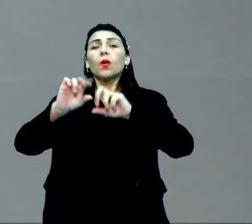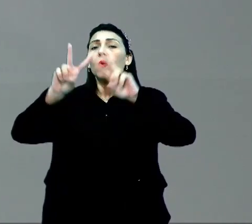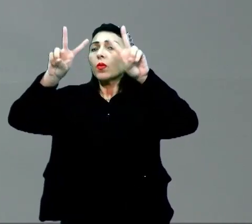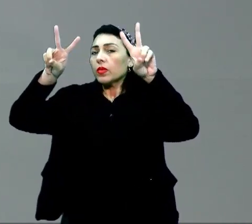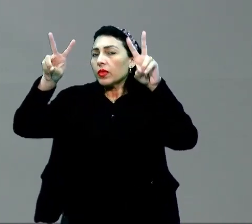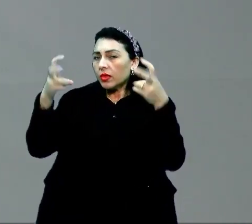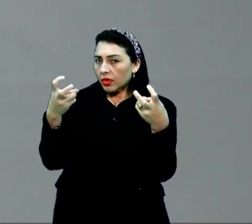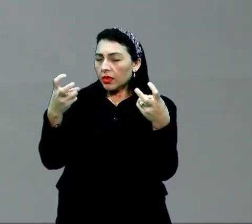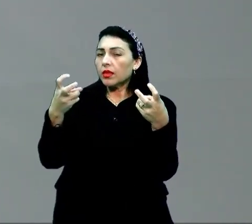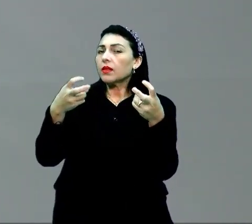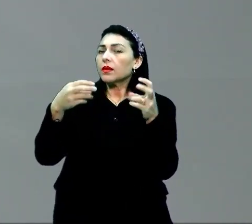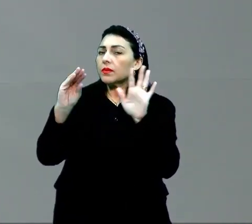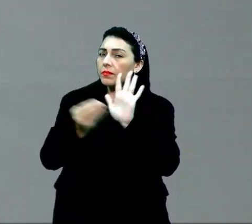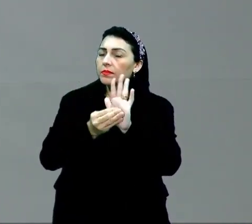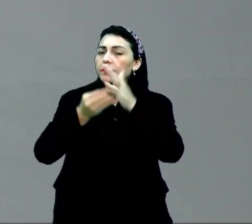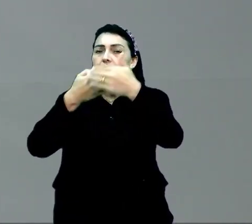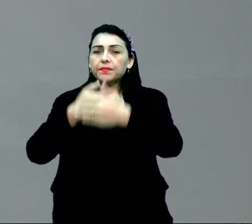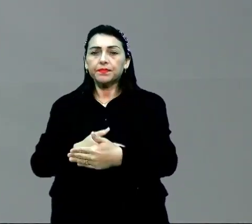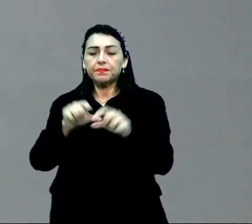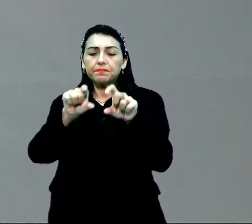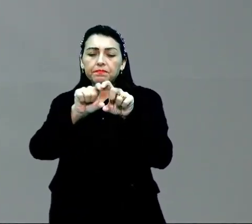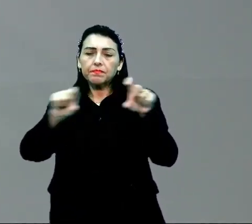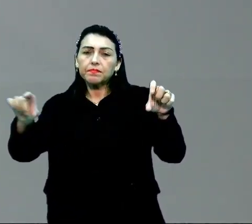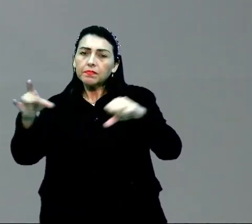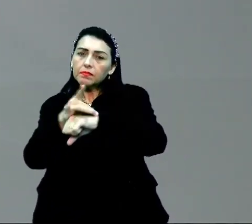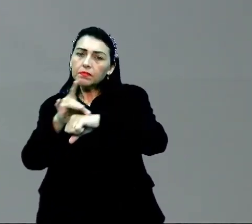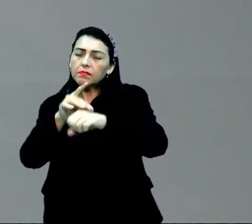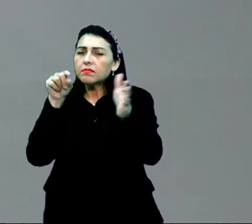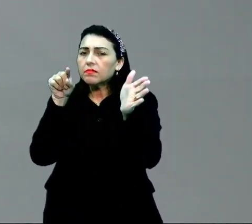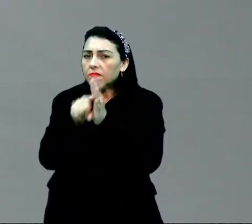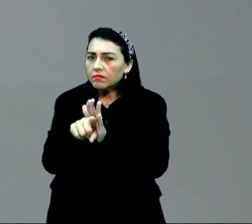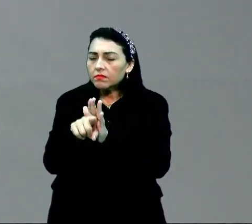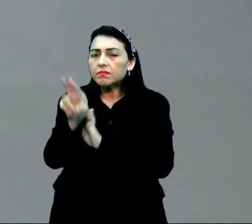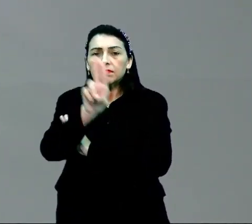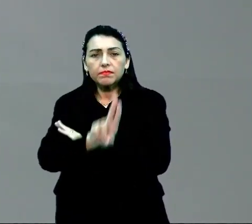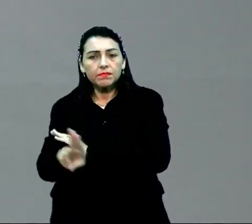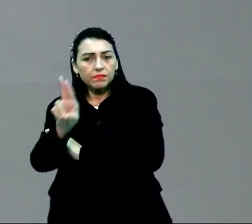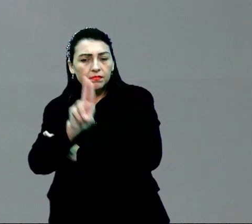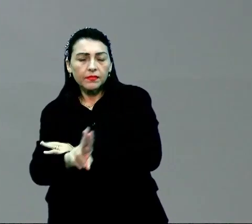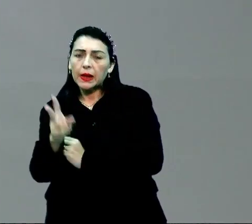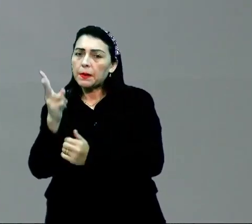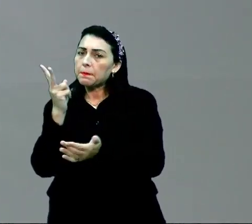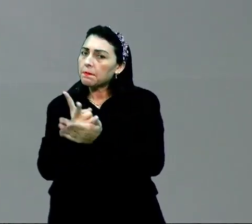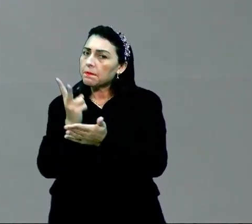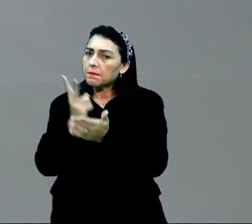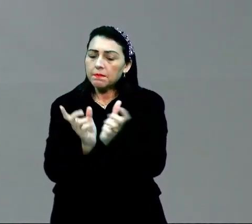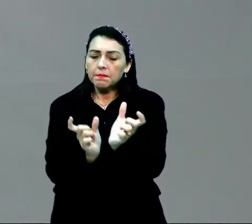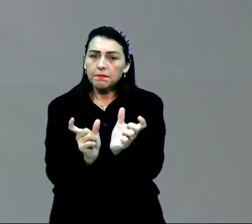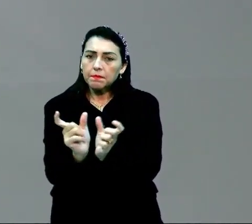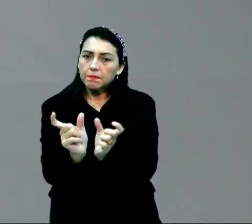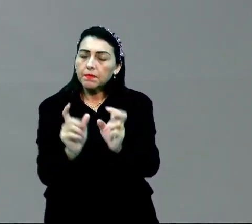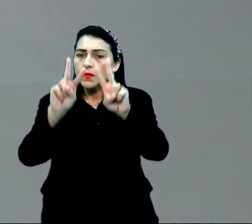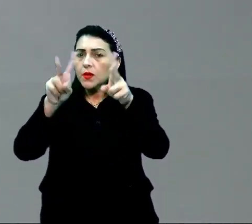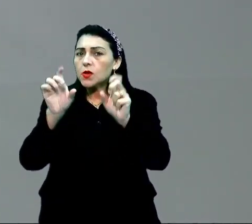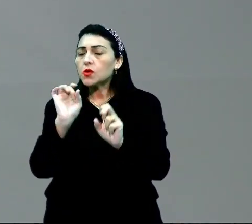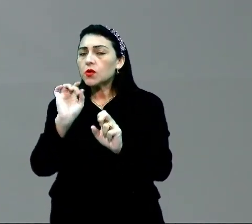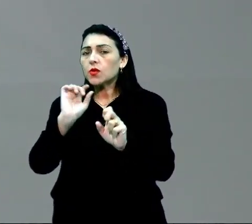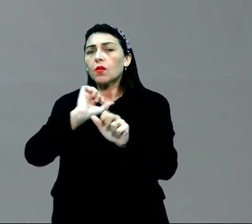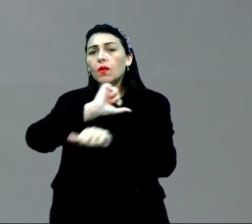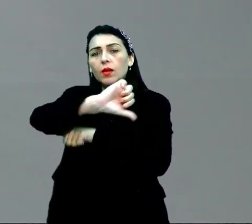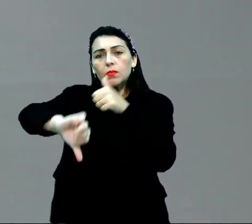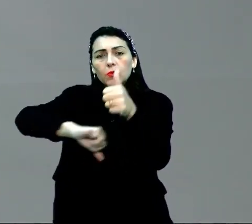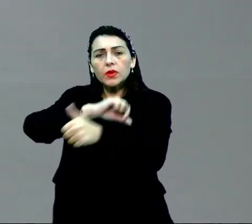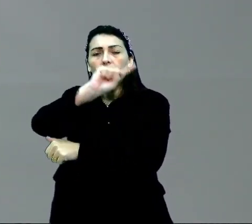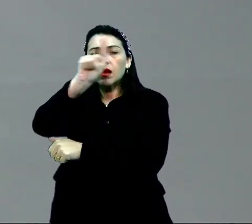pronto lá dentro da sua prova, em negrito, em uma pergunta? Você vai utilizar as mesmas palavras do tema, só vai transformar ele